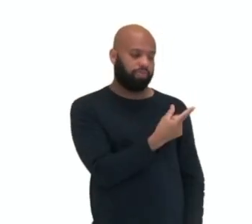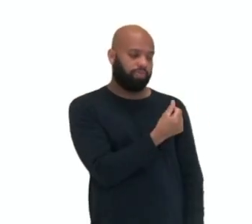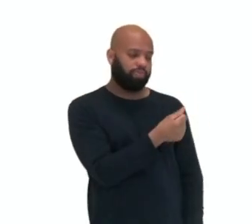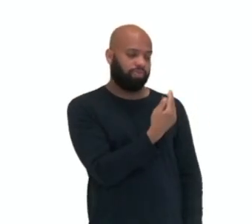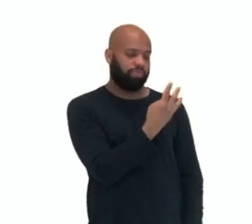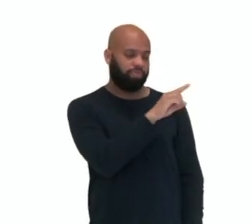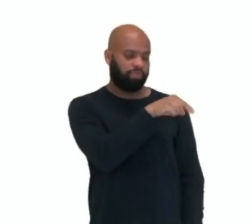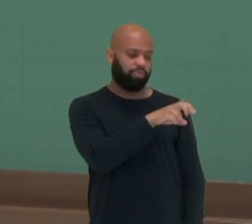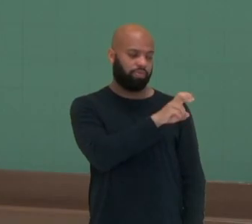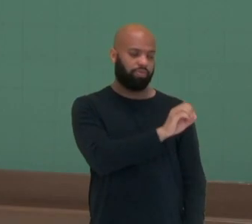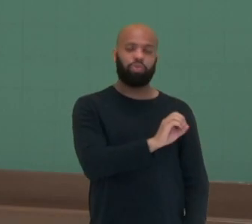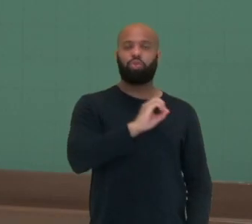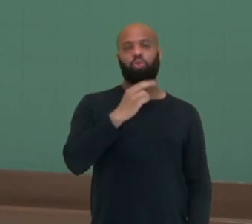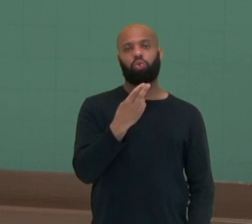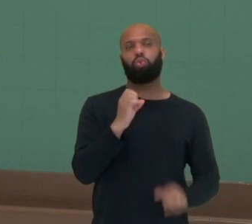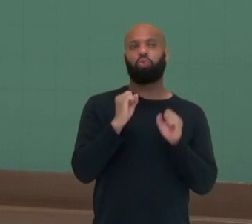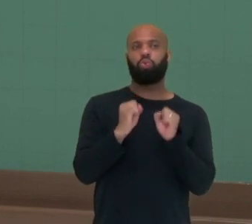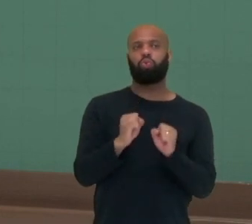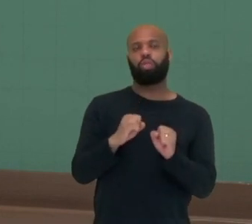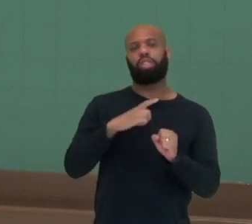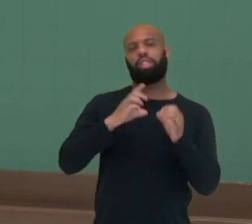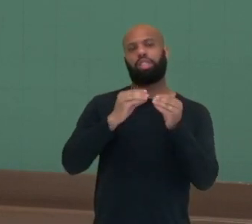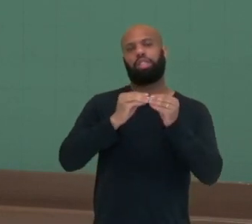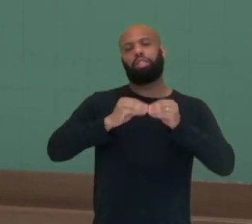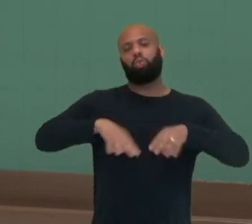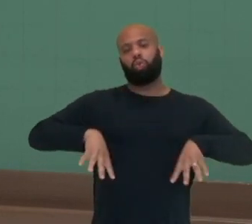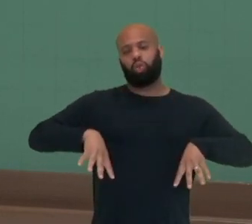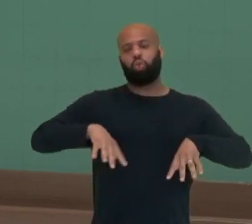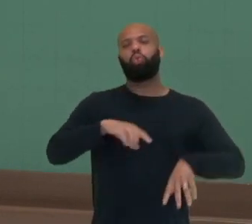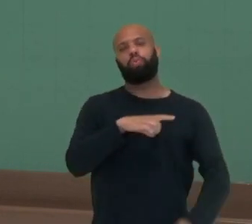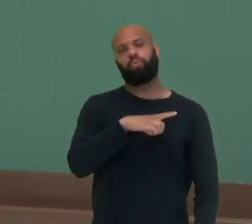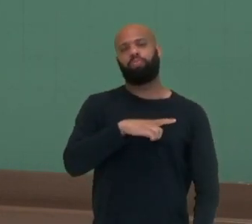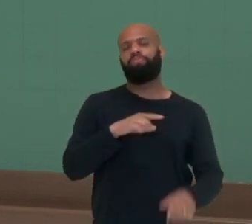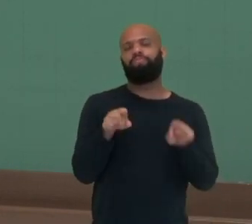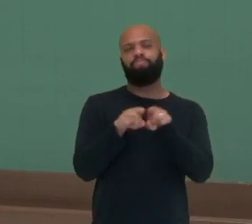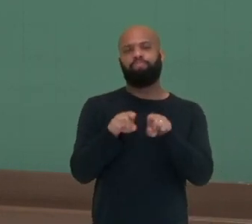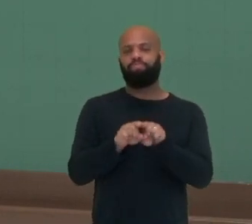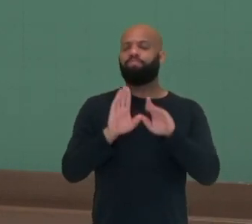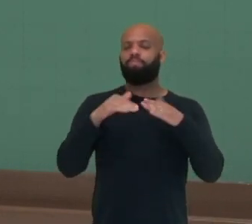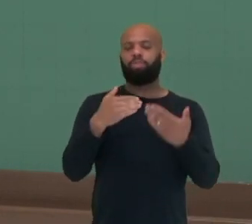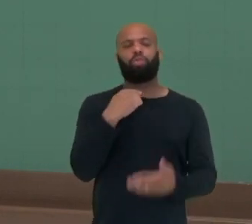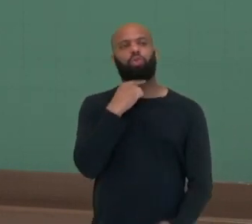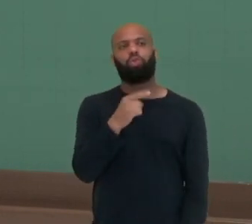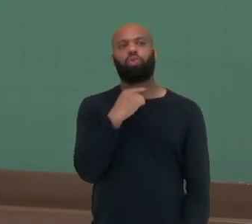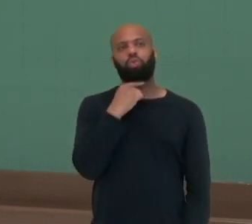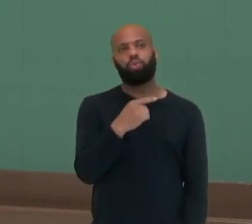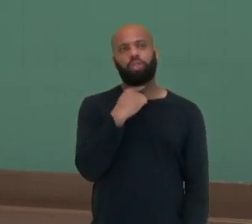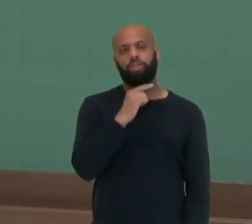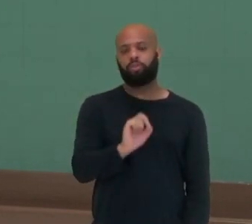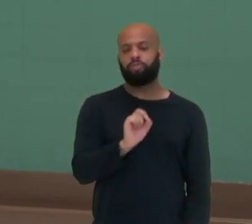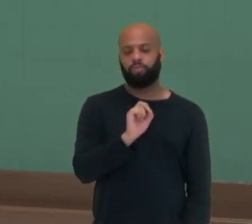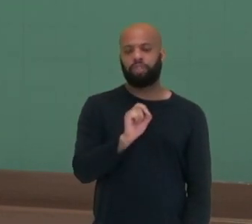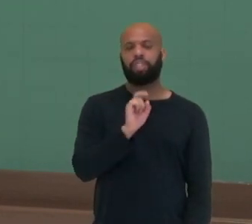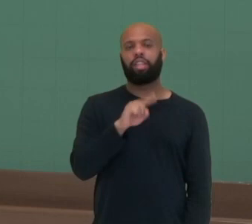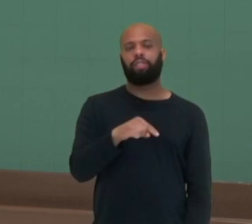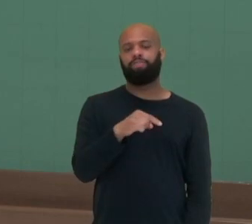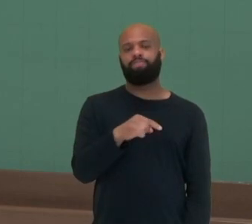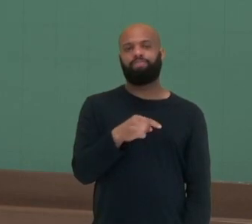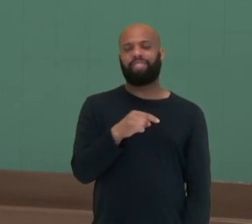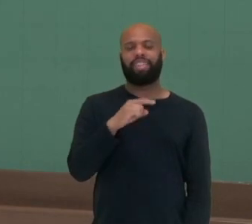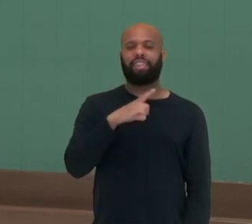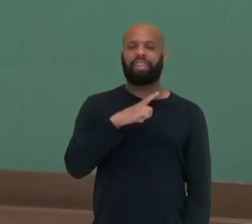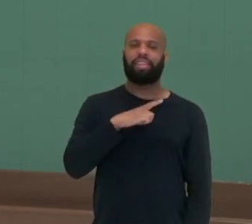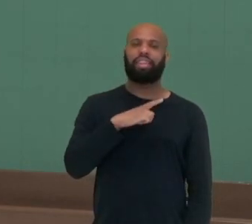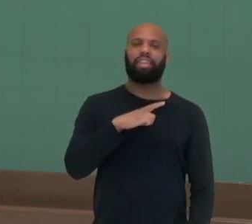Senão, você pode estar levando o seu negócio a um prejuízo e não poderá ser um negócio que vai levar muito tempo